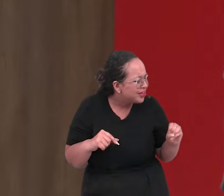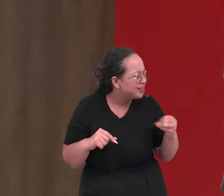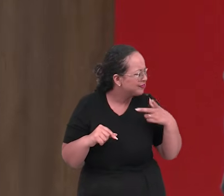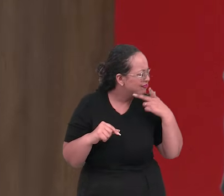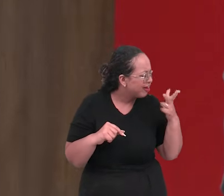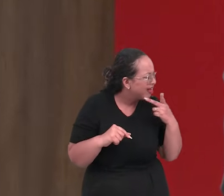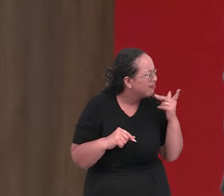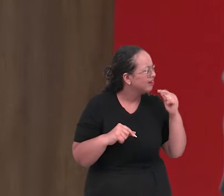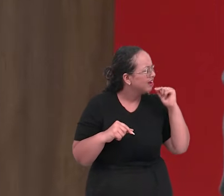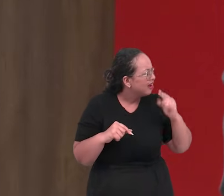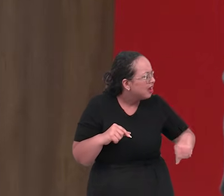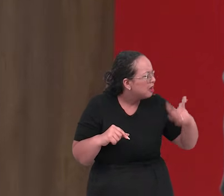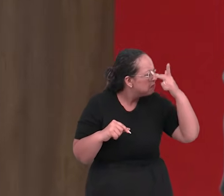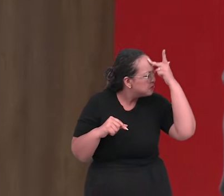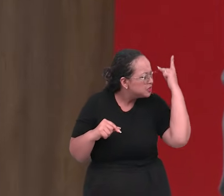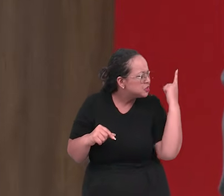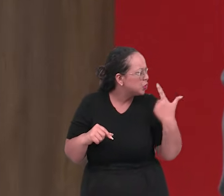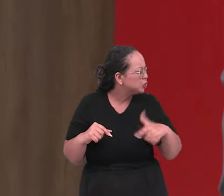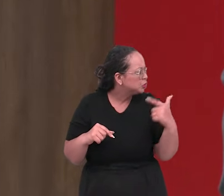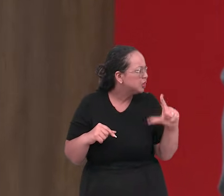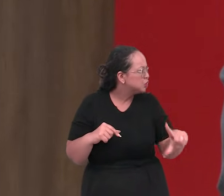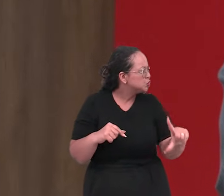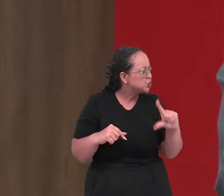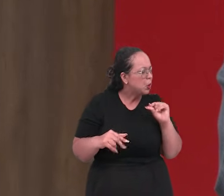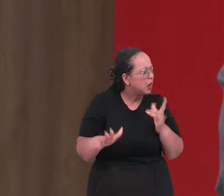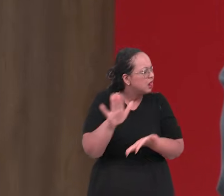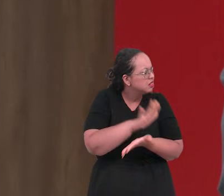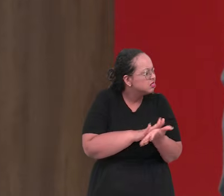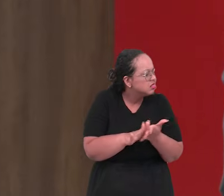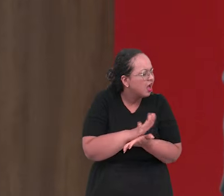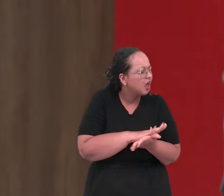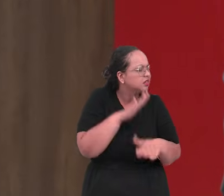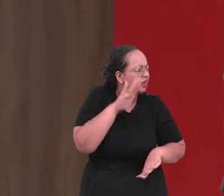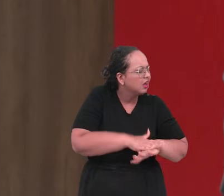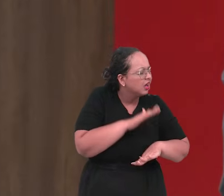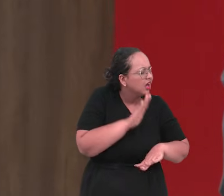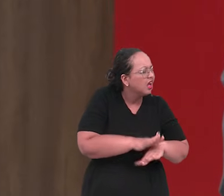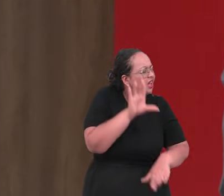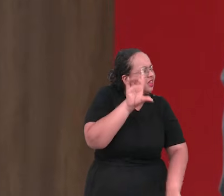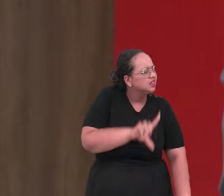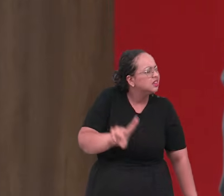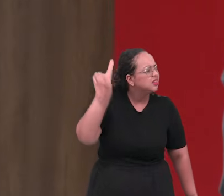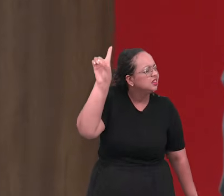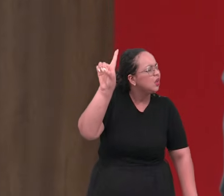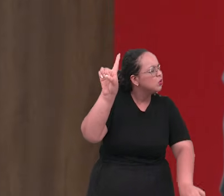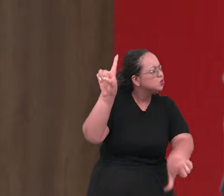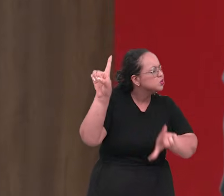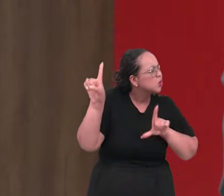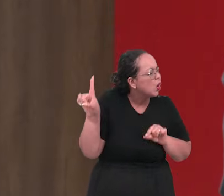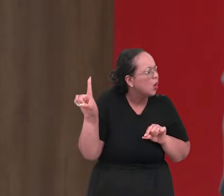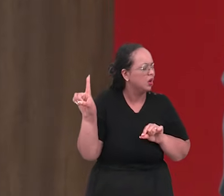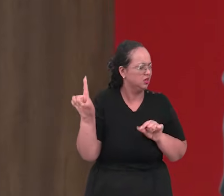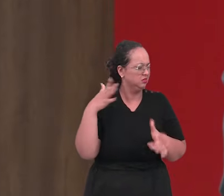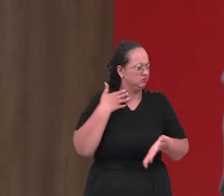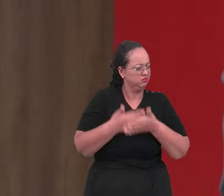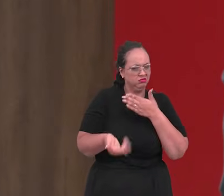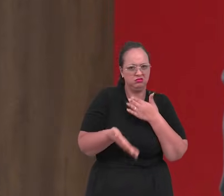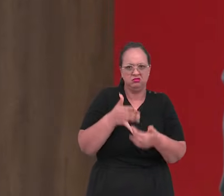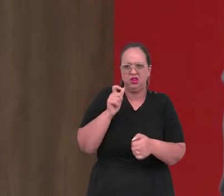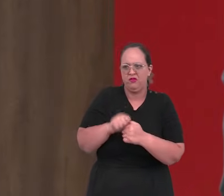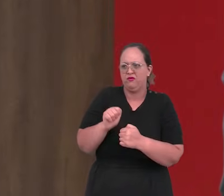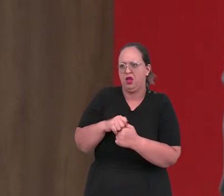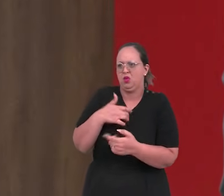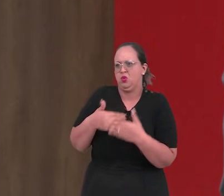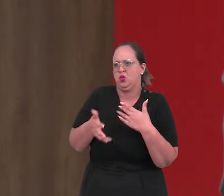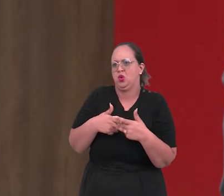seja, que a pessoa não tem escolha nenhuma, é tudo Deus que faz, e quem ele escolhe pode fazer o que